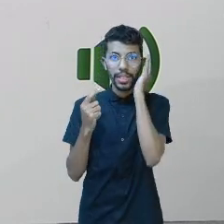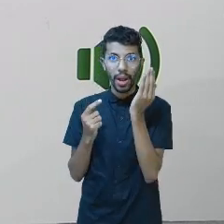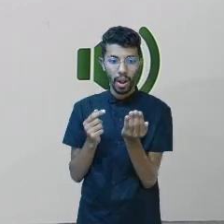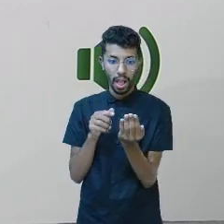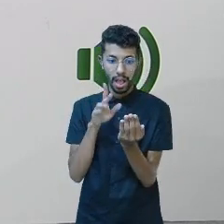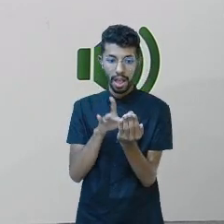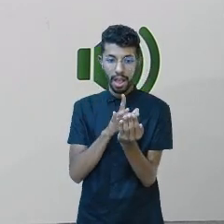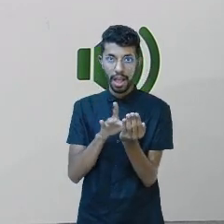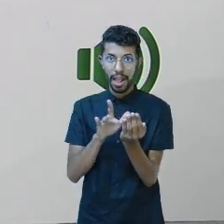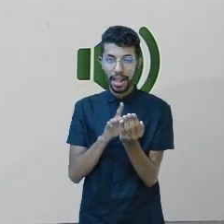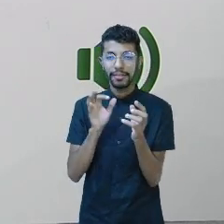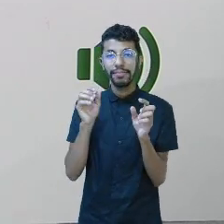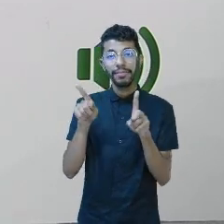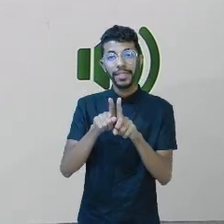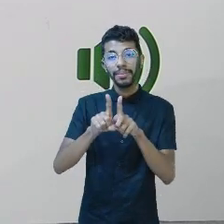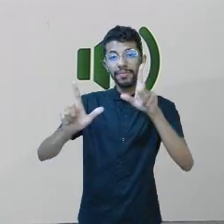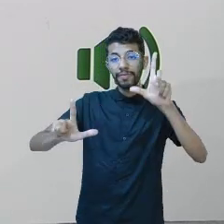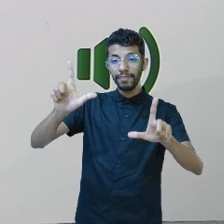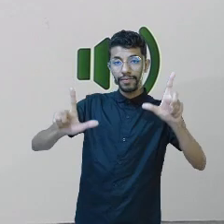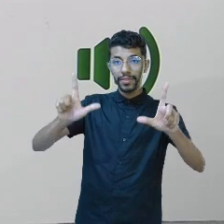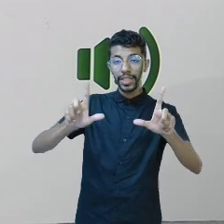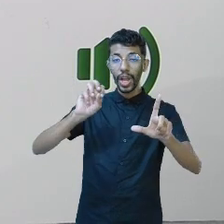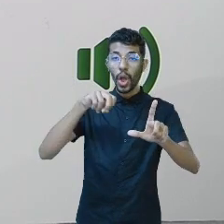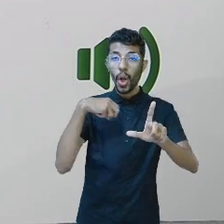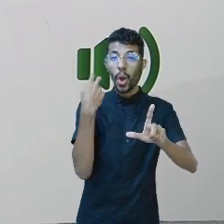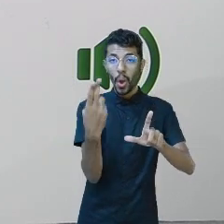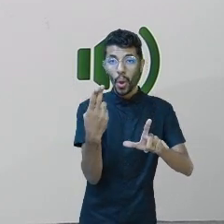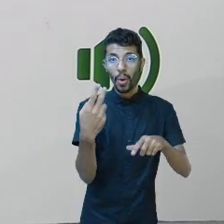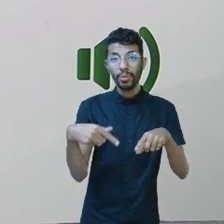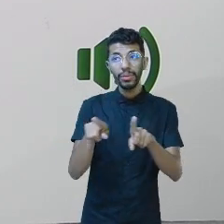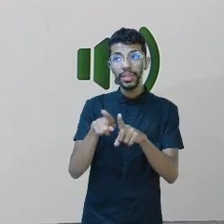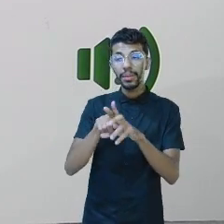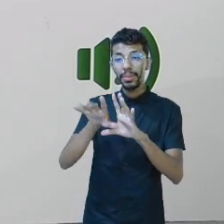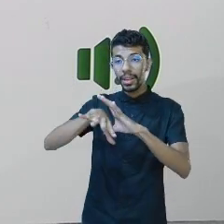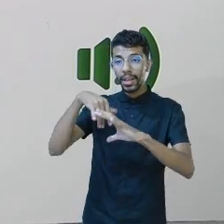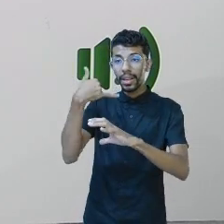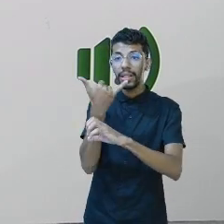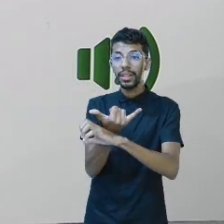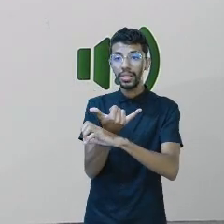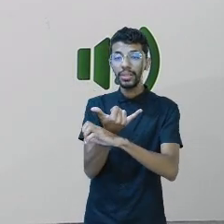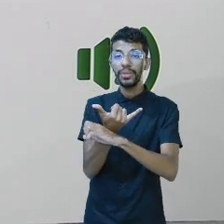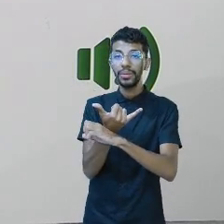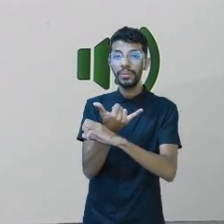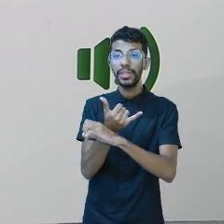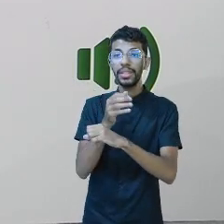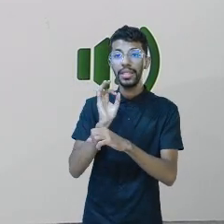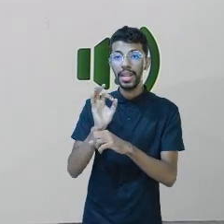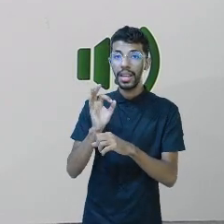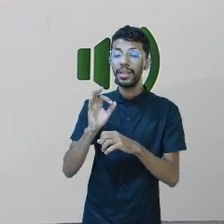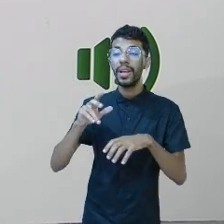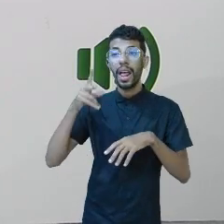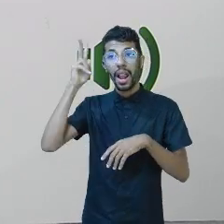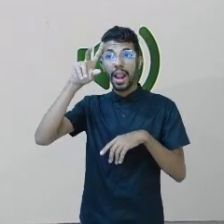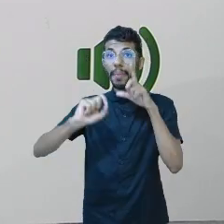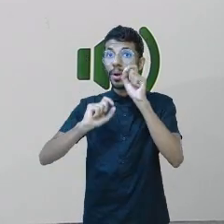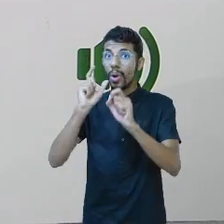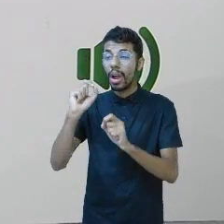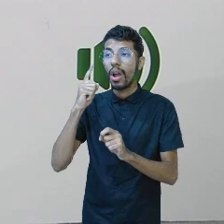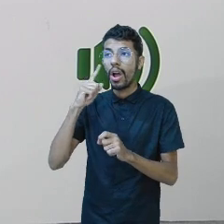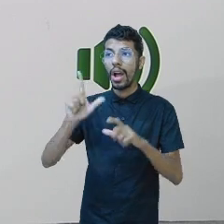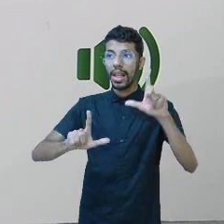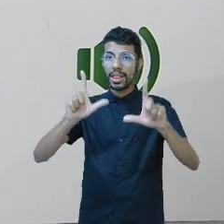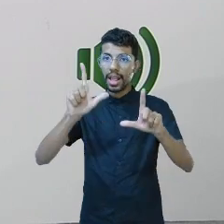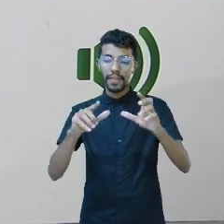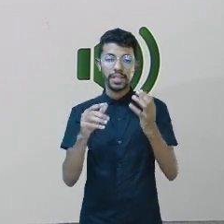tá? Através da televisão ou através também do canal do YouTube. Lembrando que na televisão e